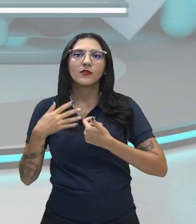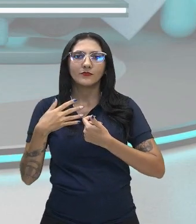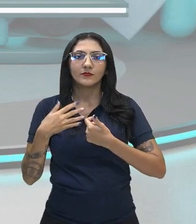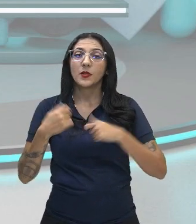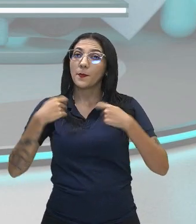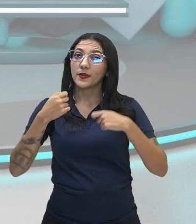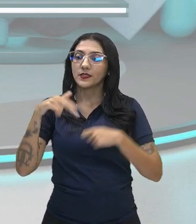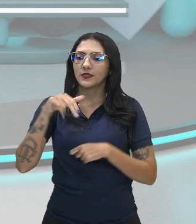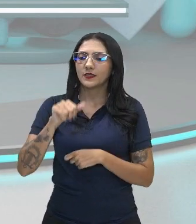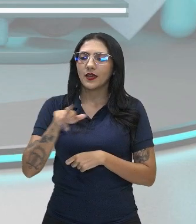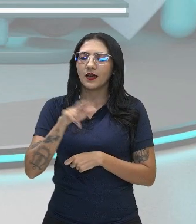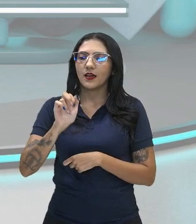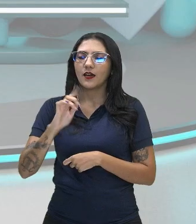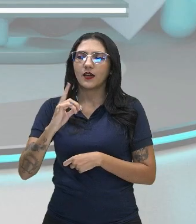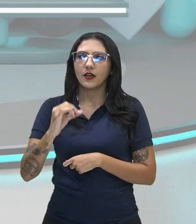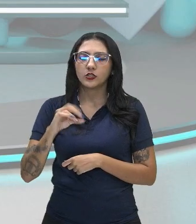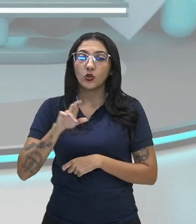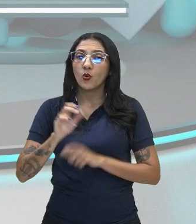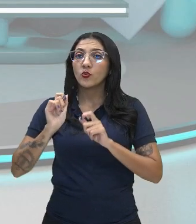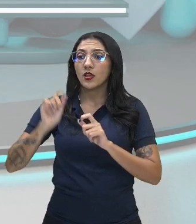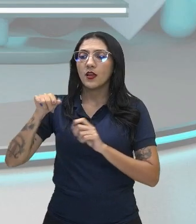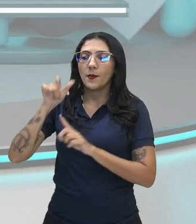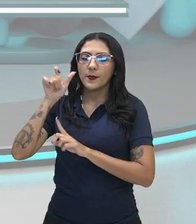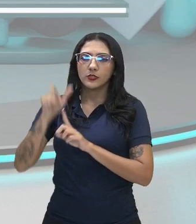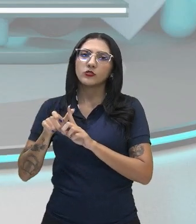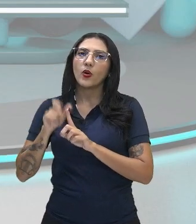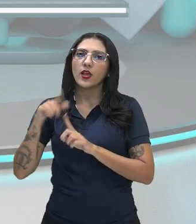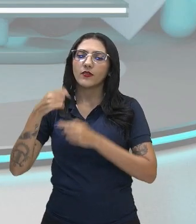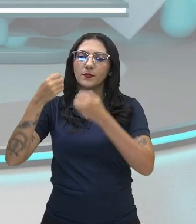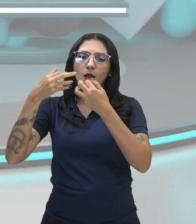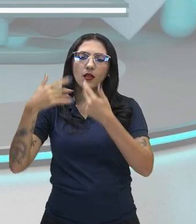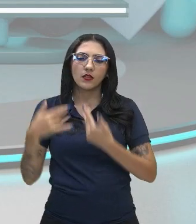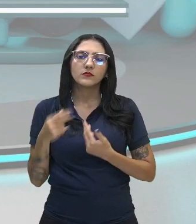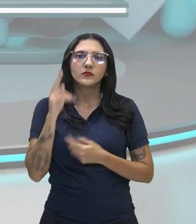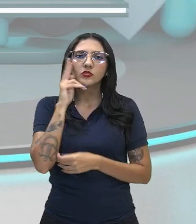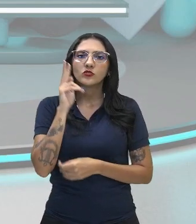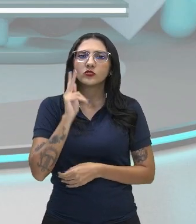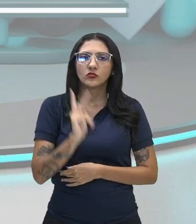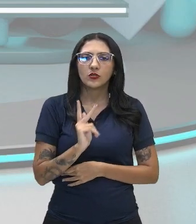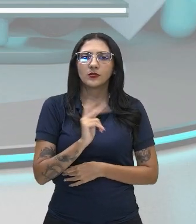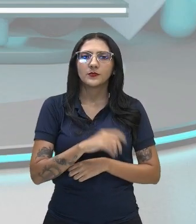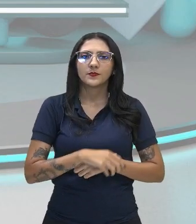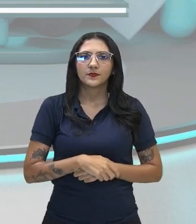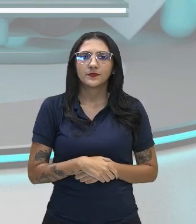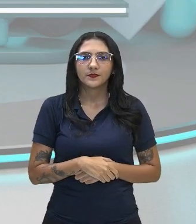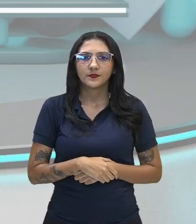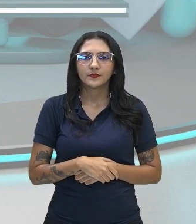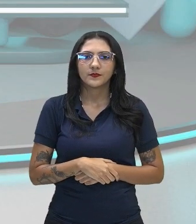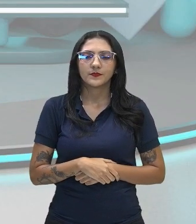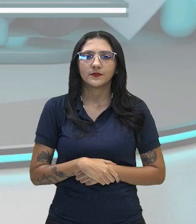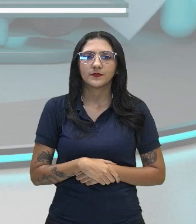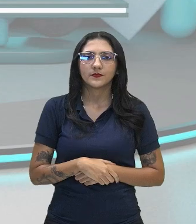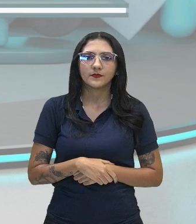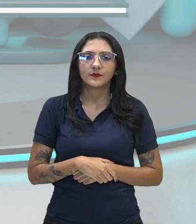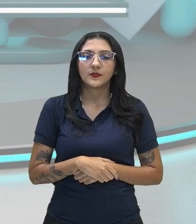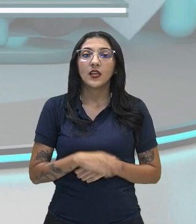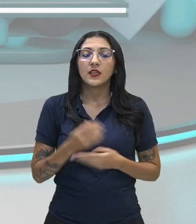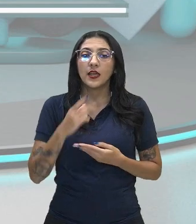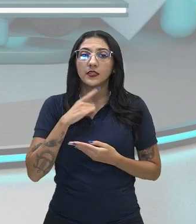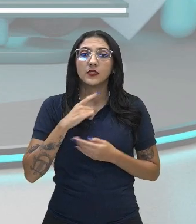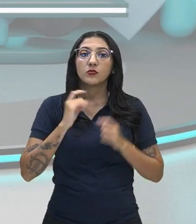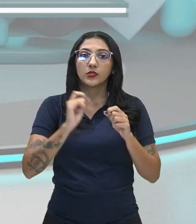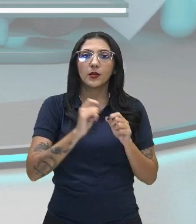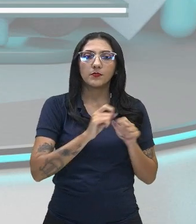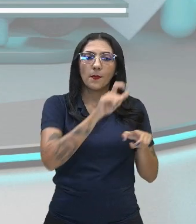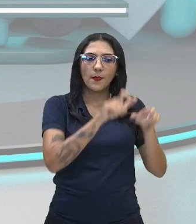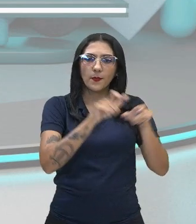de um narrador, aquele que vai contar a história em primeira ou em terceira pessoa. Nós temos os personagens que vão